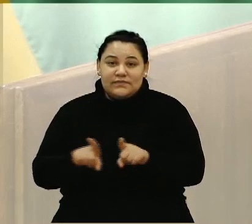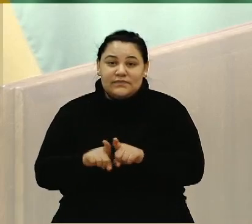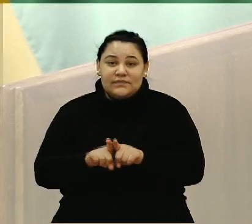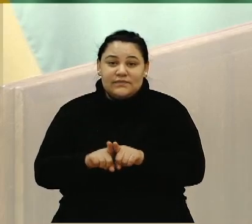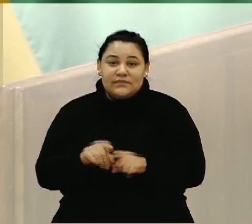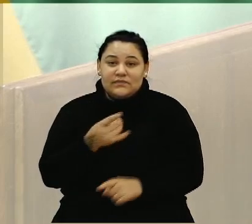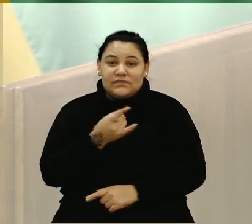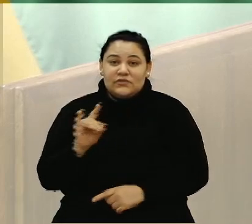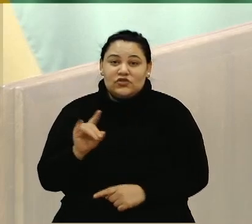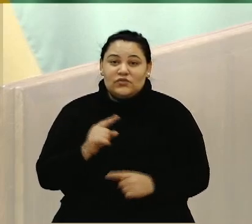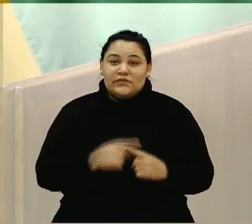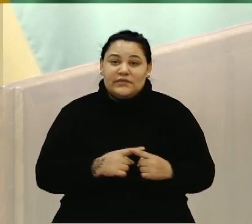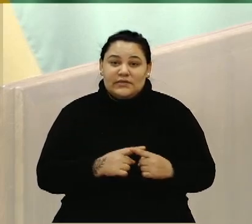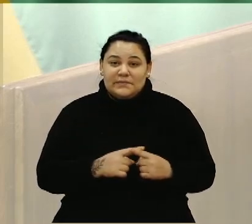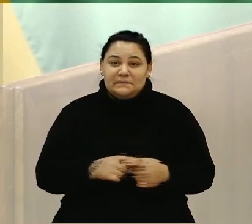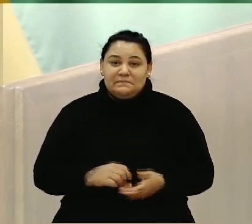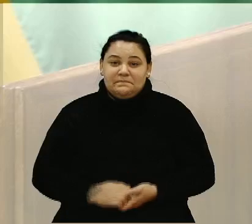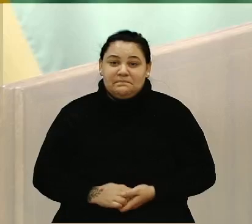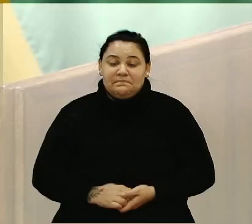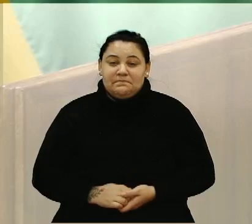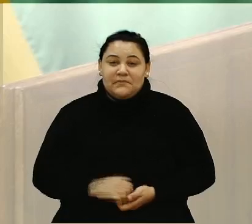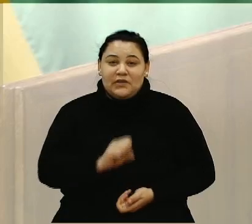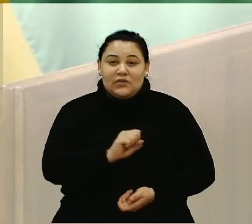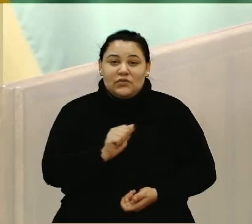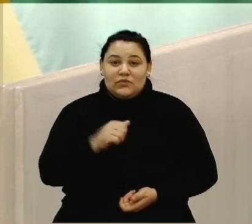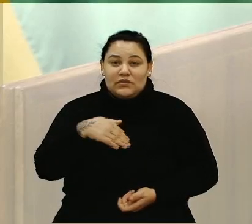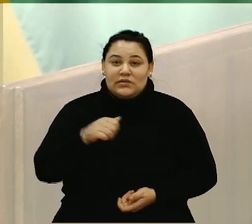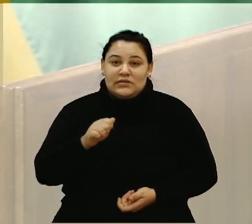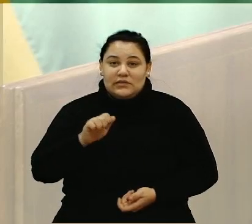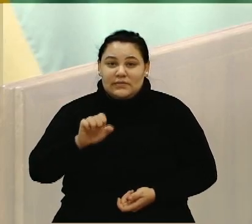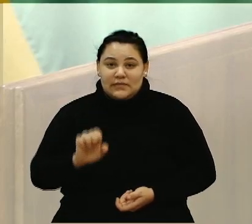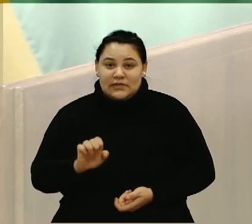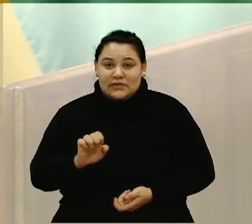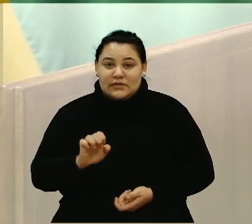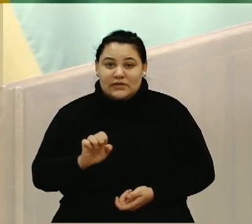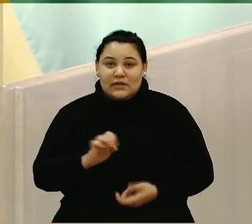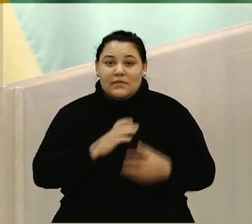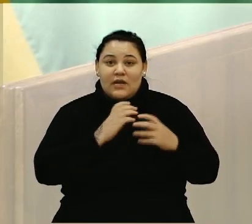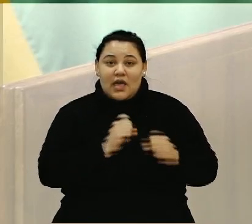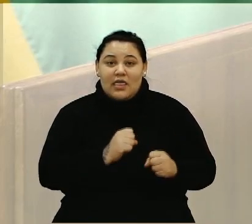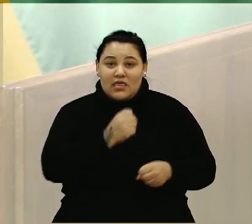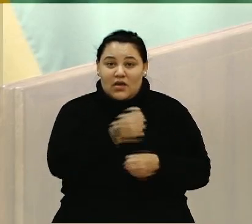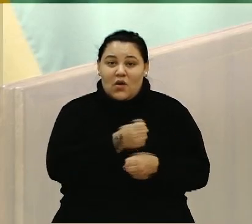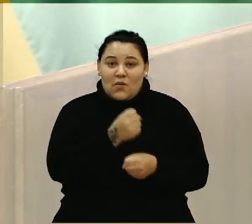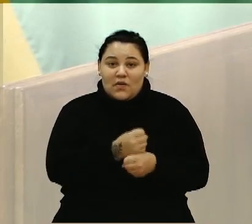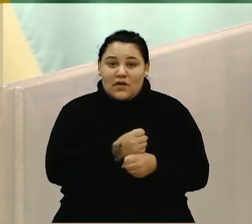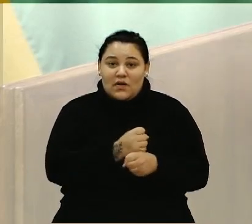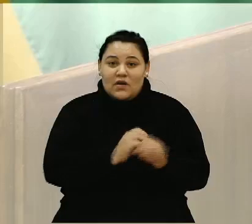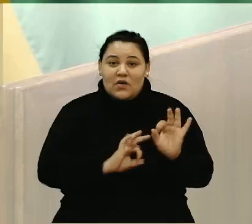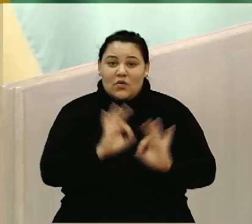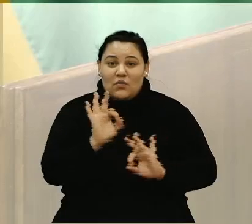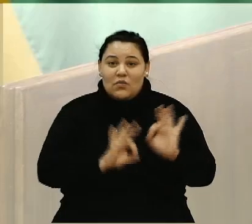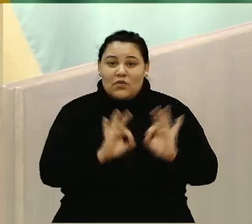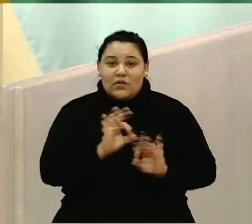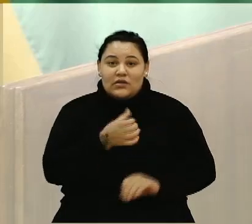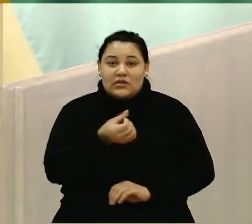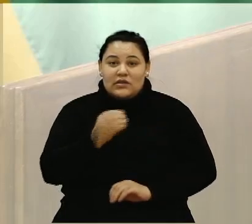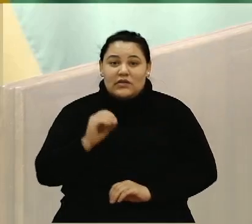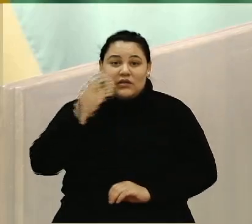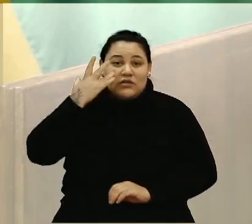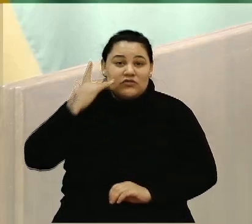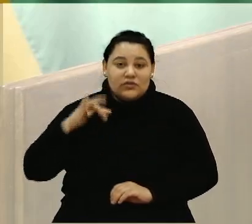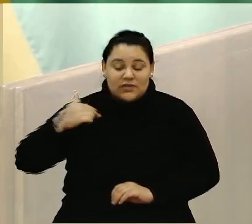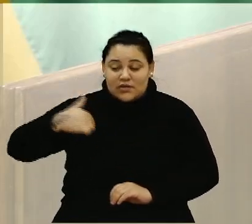vez, do SAMAI para a Secretaria de Obras, que o projeto já está há 60 dias que eu venho cobrando.